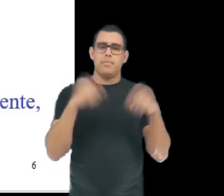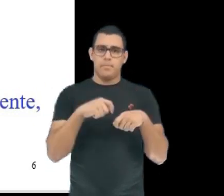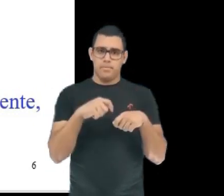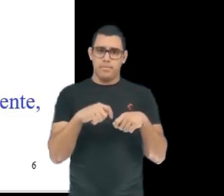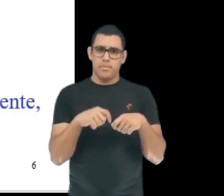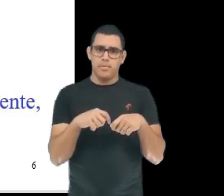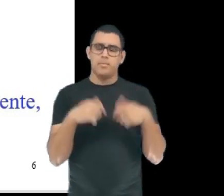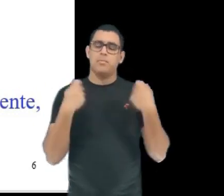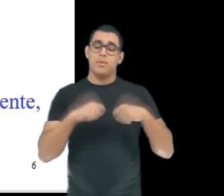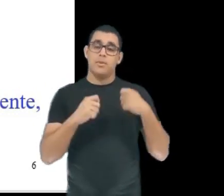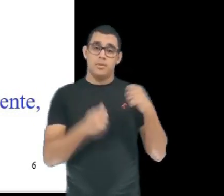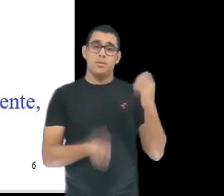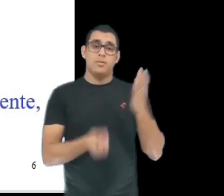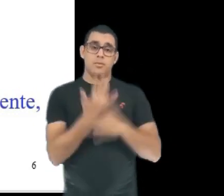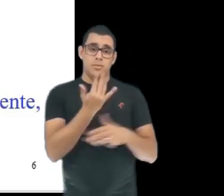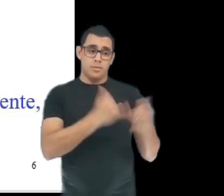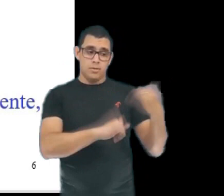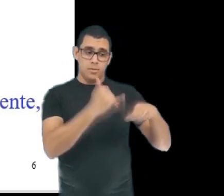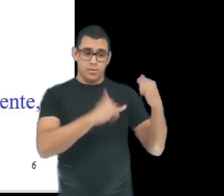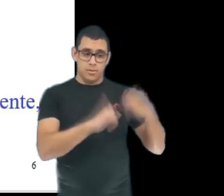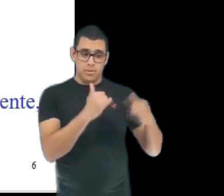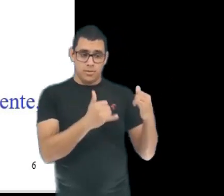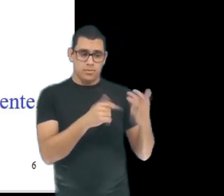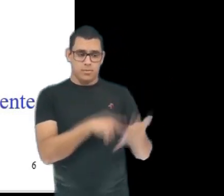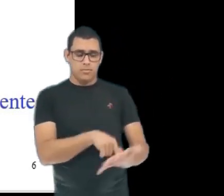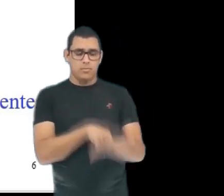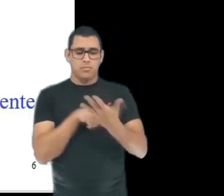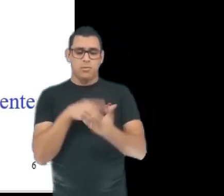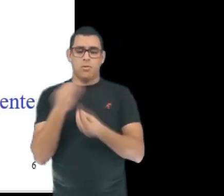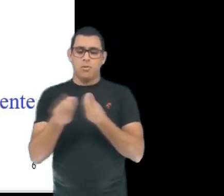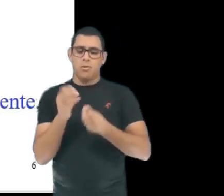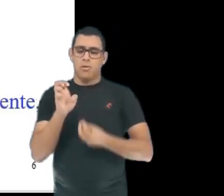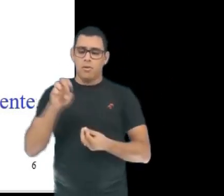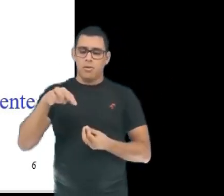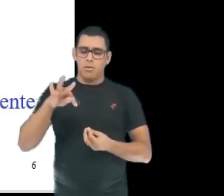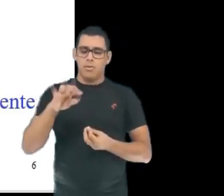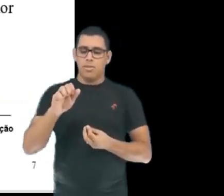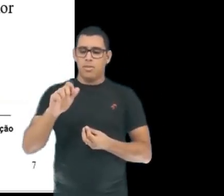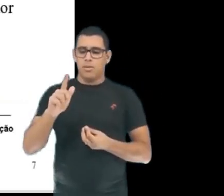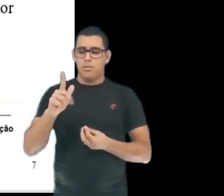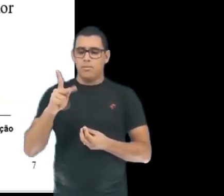a quantidade exata até que haja uma reação química e venha nos dizer.